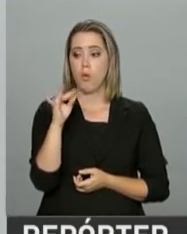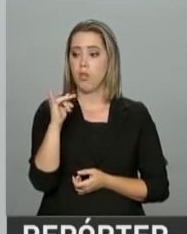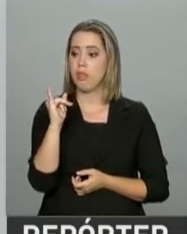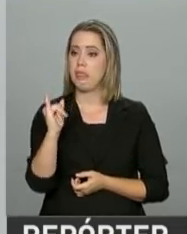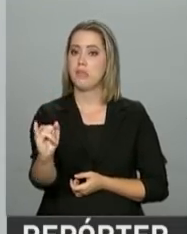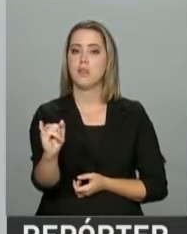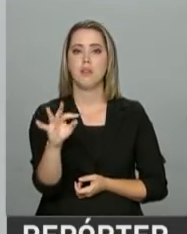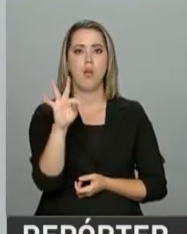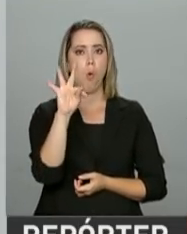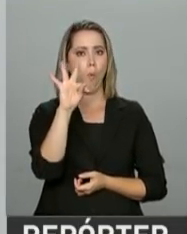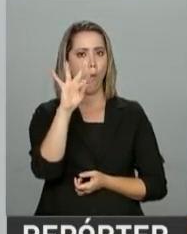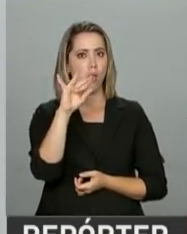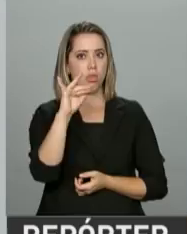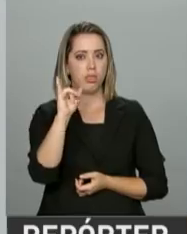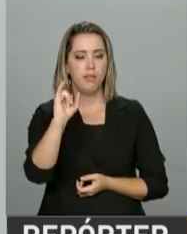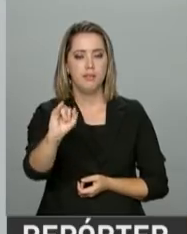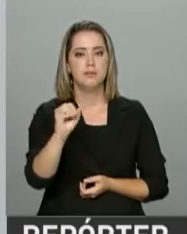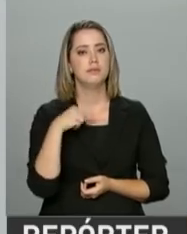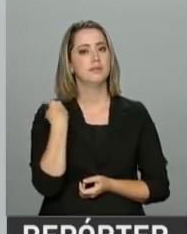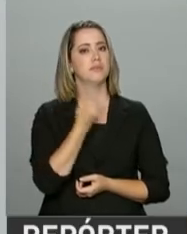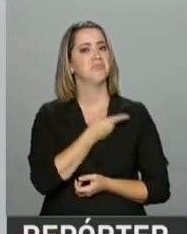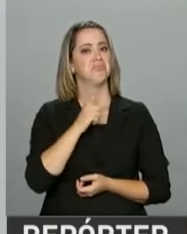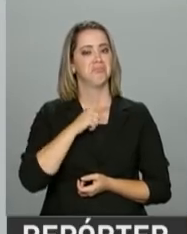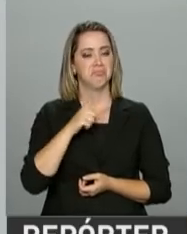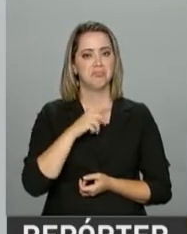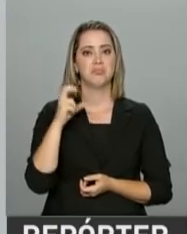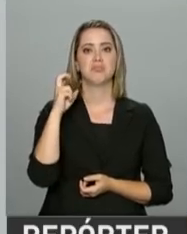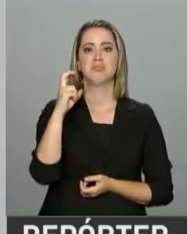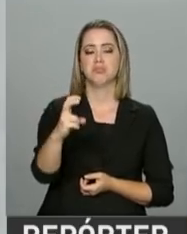bilhões deais nós tivemos